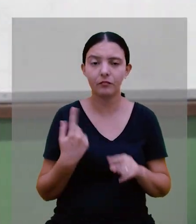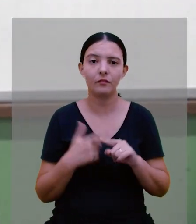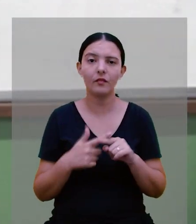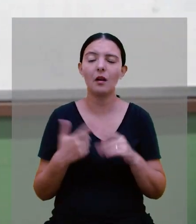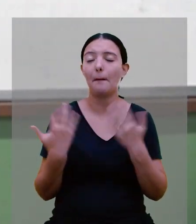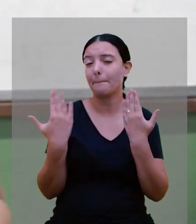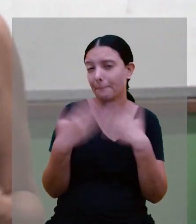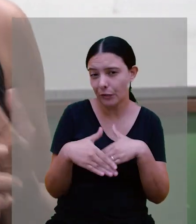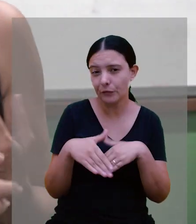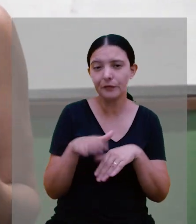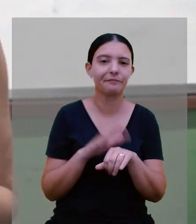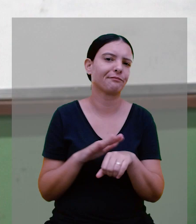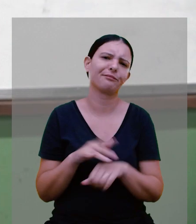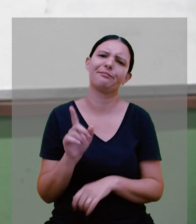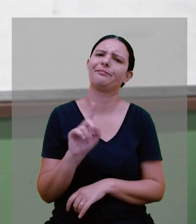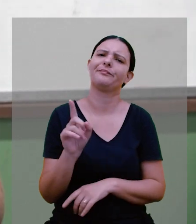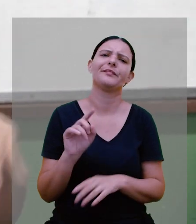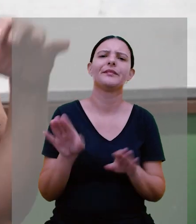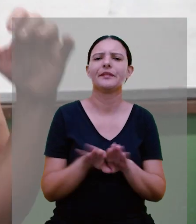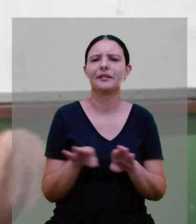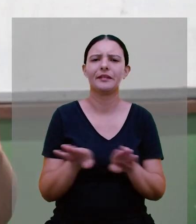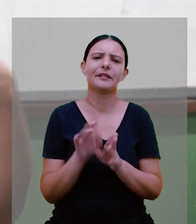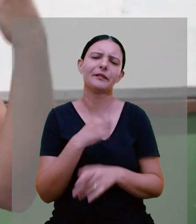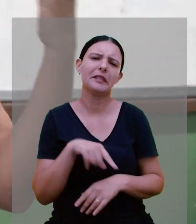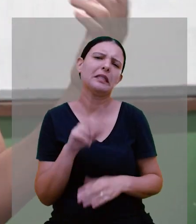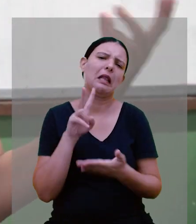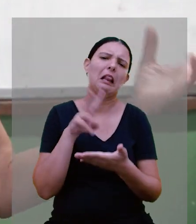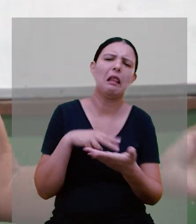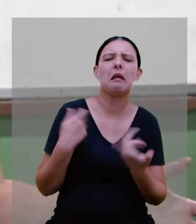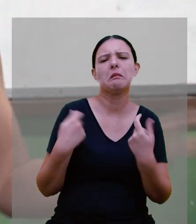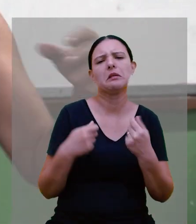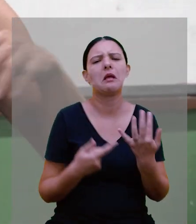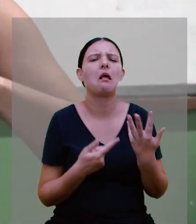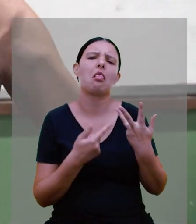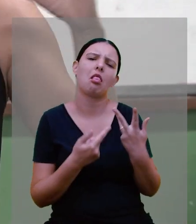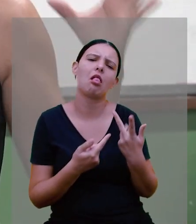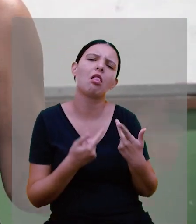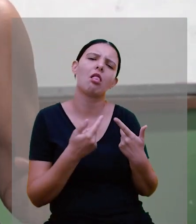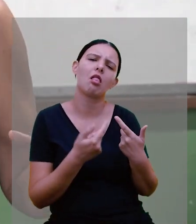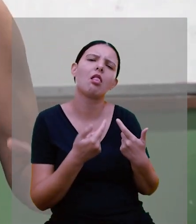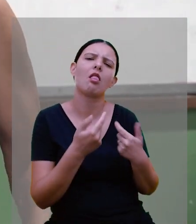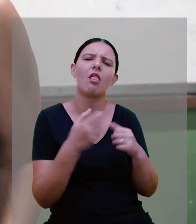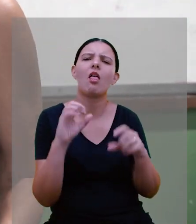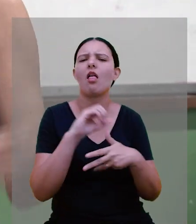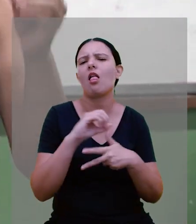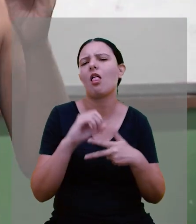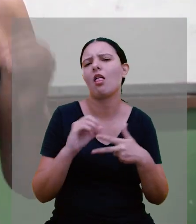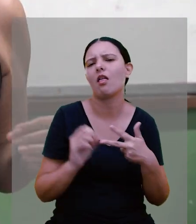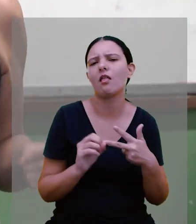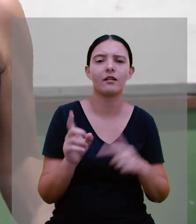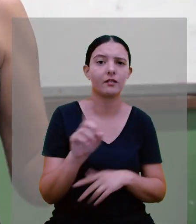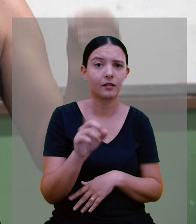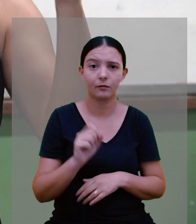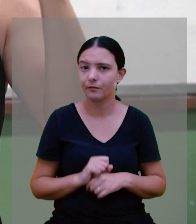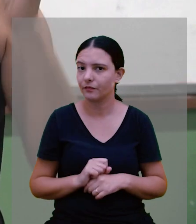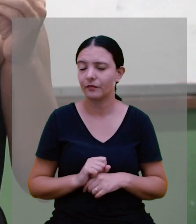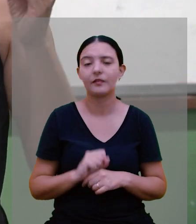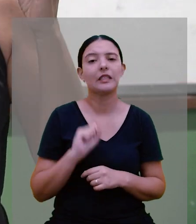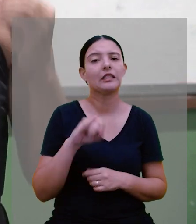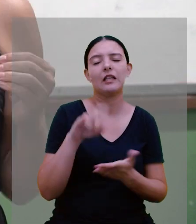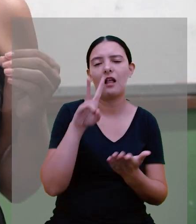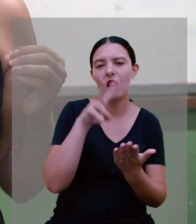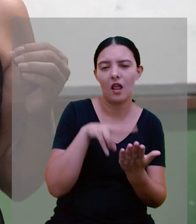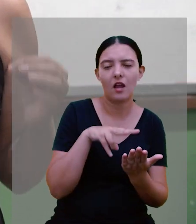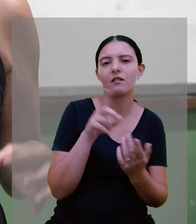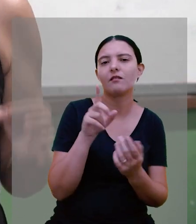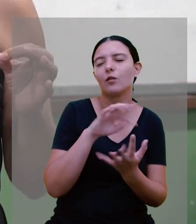fazer prova, não vou falar que vocês precisam ler e tal, dos livros para poder fazer Enem. Eu vou falar para vocês que se vocês não lerem